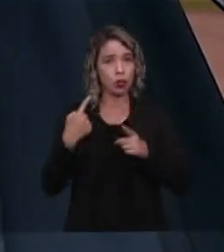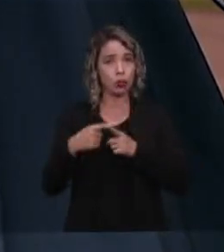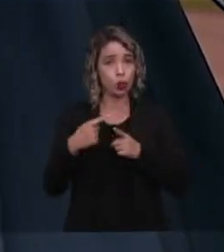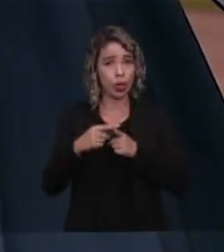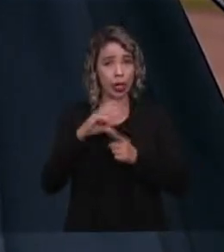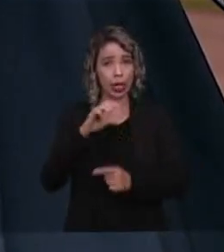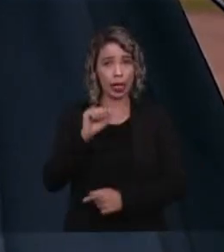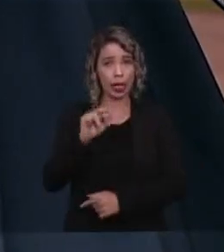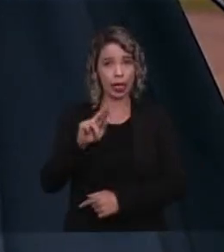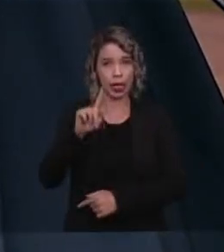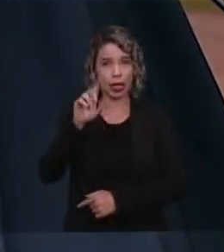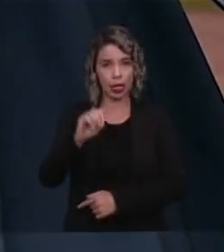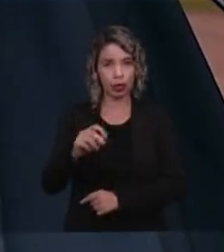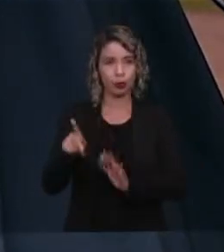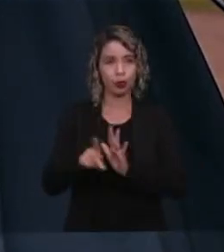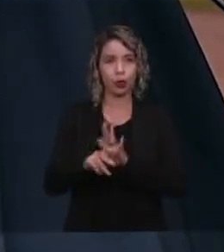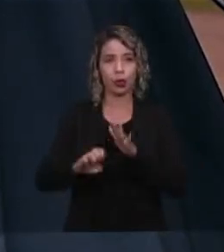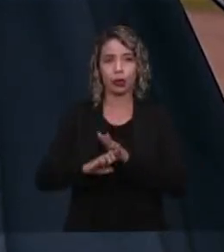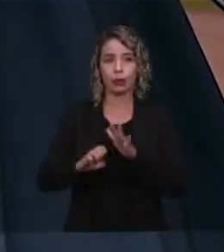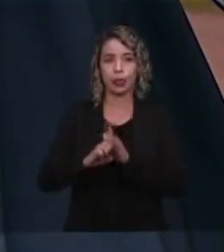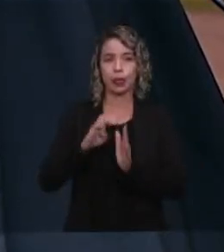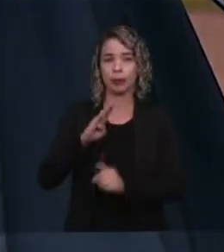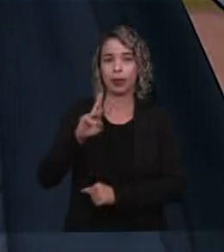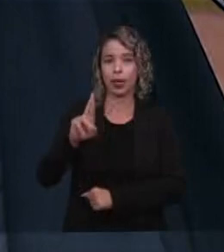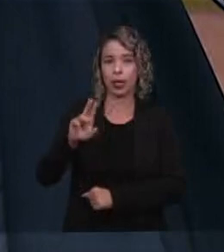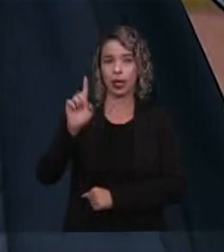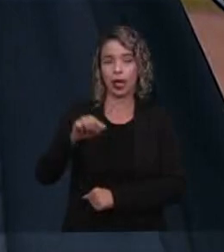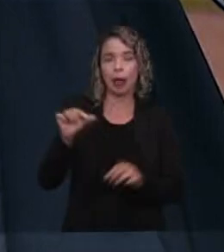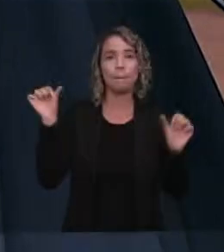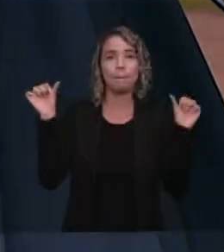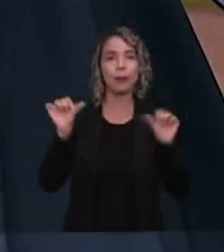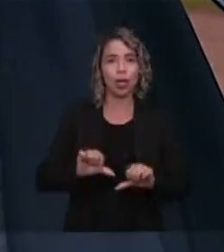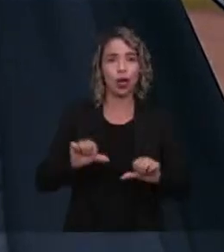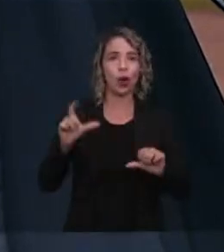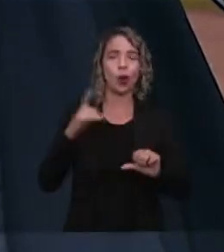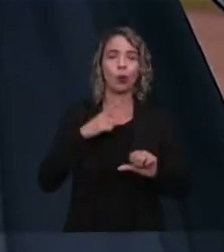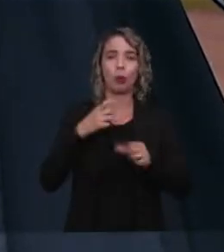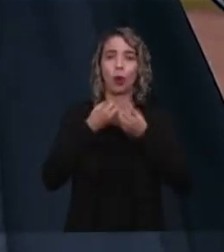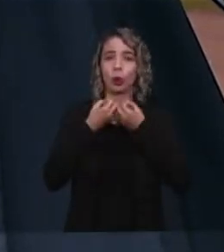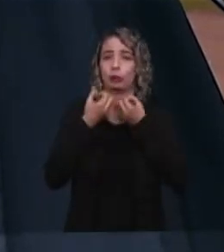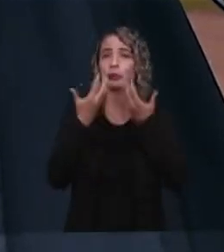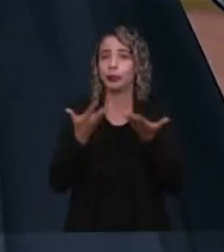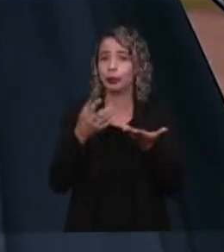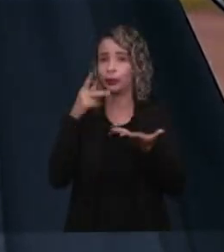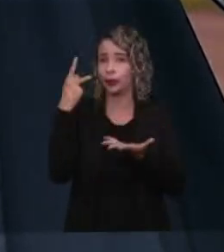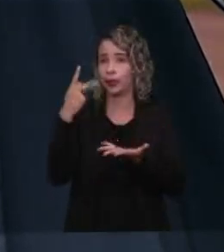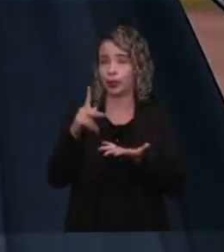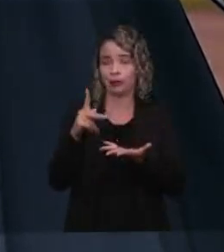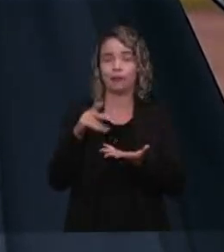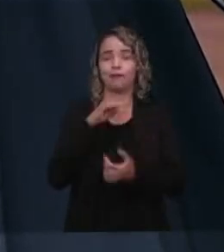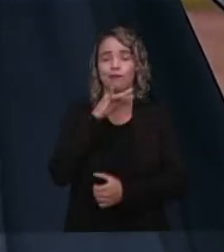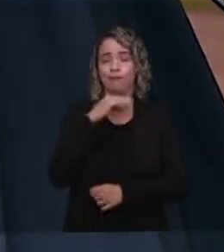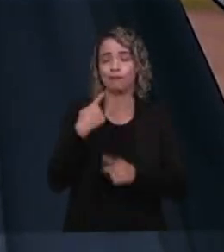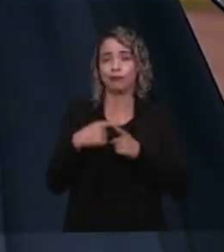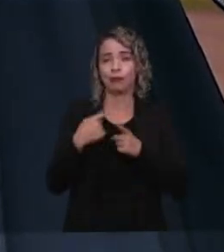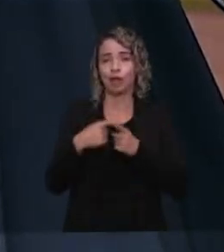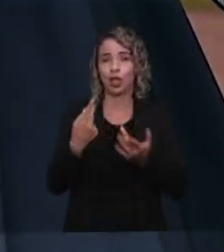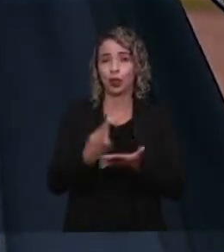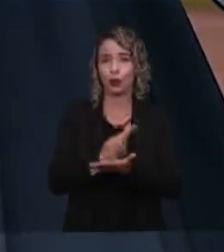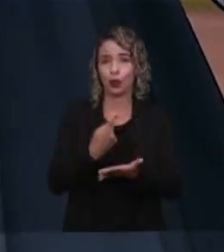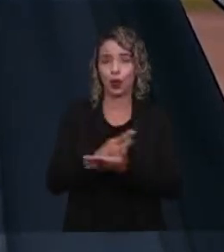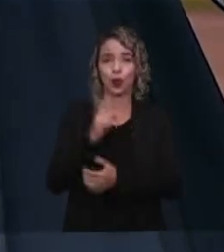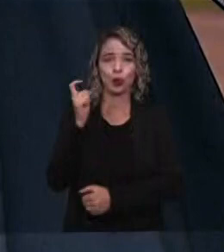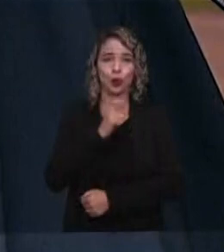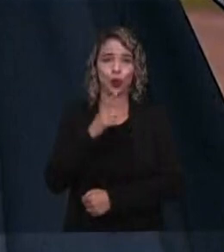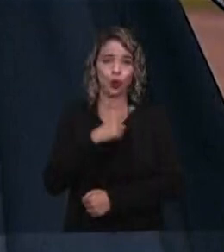cargos das diretorias da BR Distribuidora, o que fragiliza ainda mais a credibilidade de suas declarações. Na presente ação